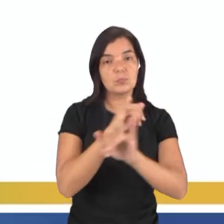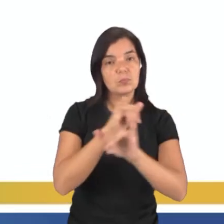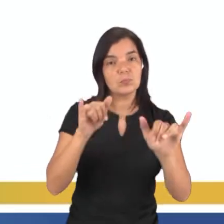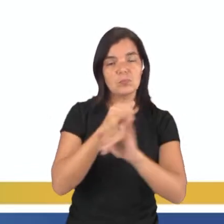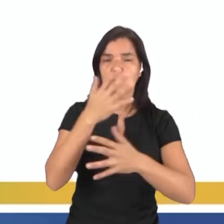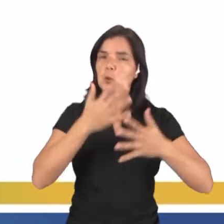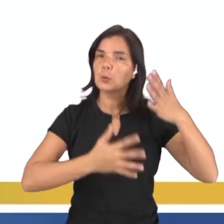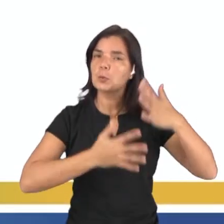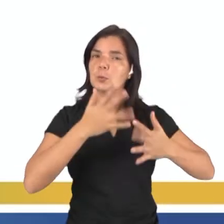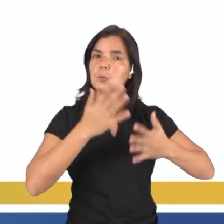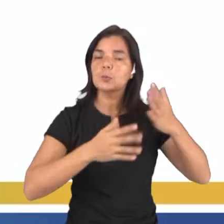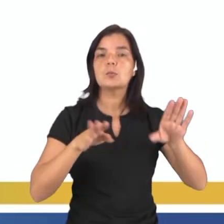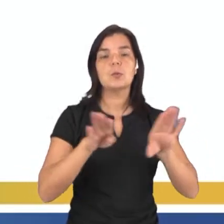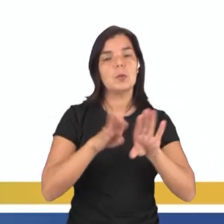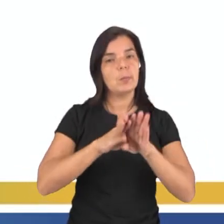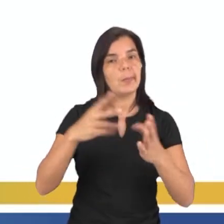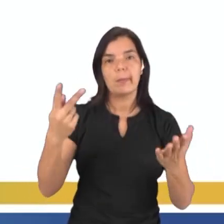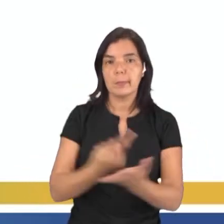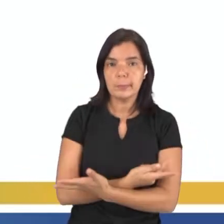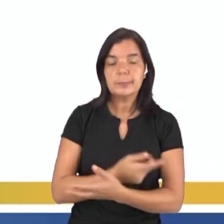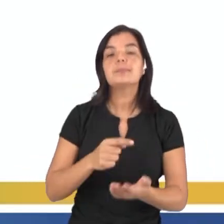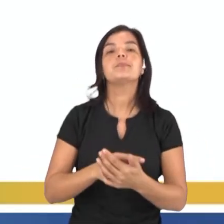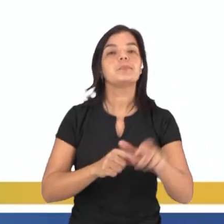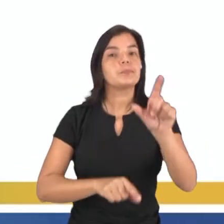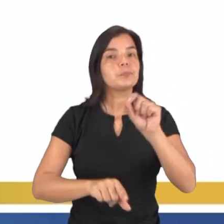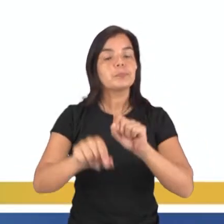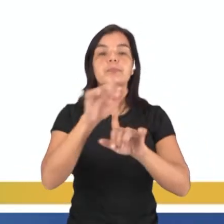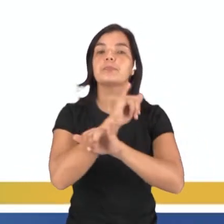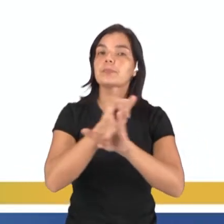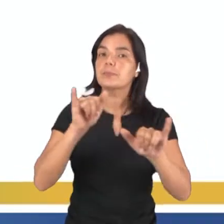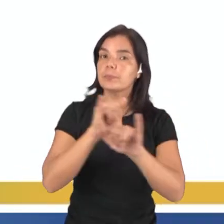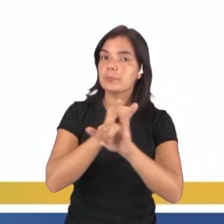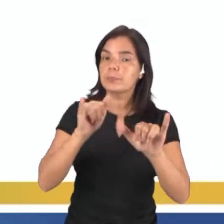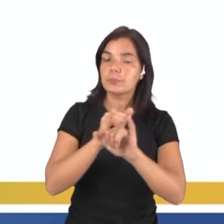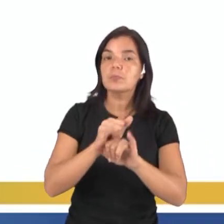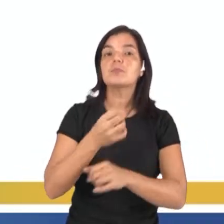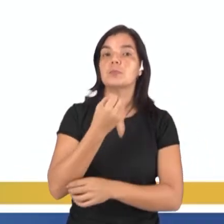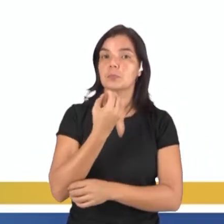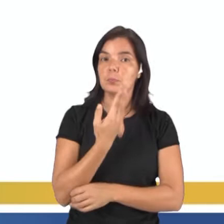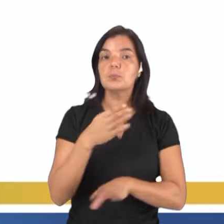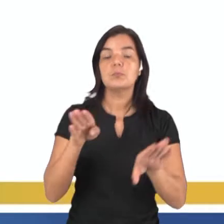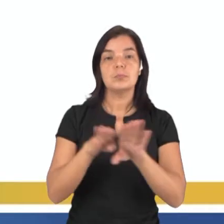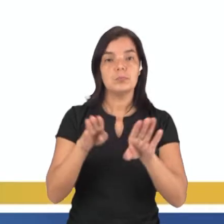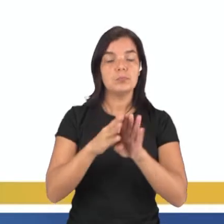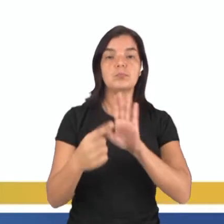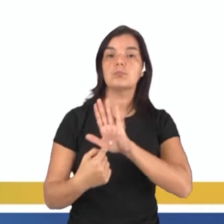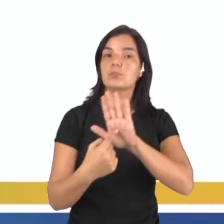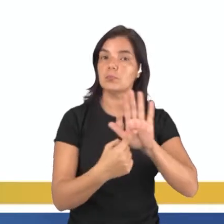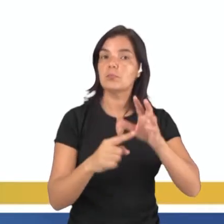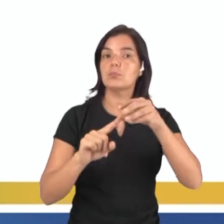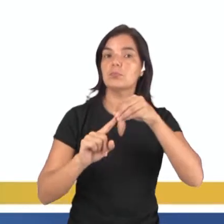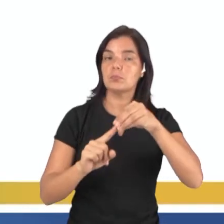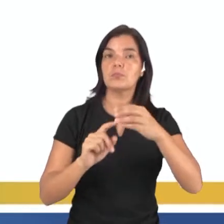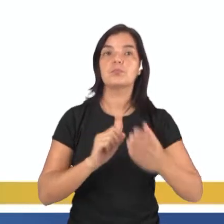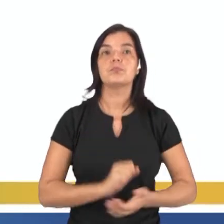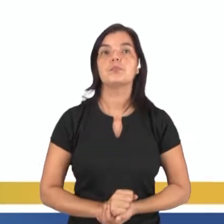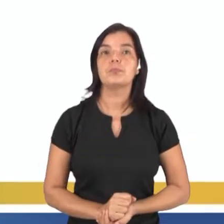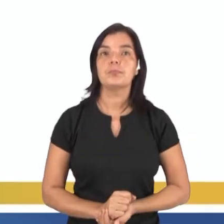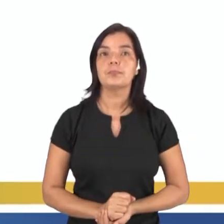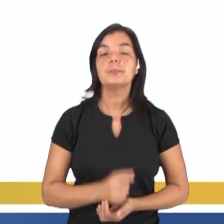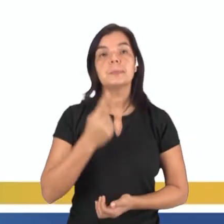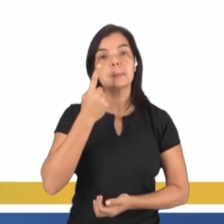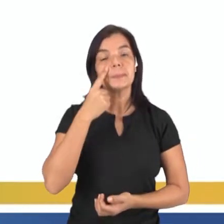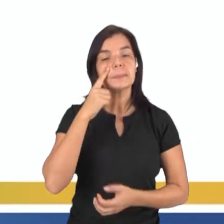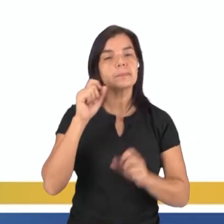informações confusas e incorretas, selecionando as informações relevantes para cumprir o objetivo.